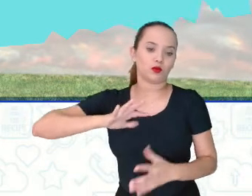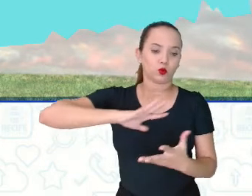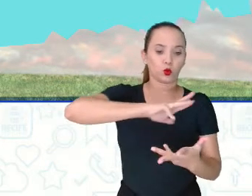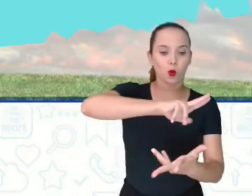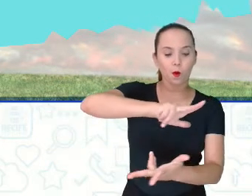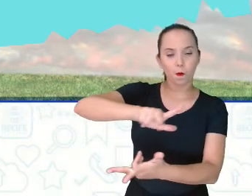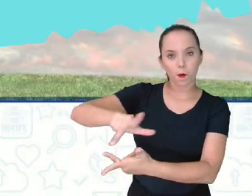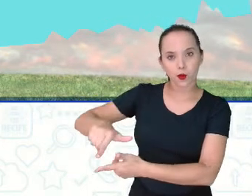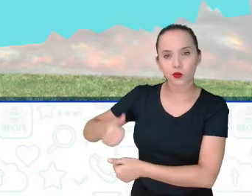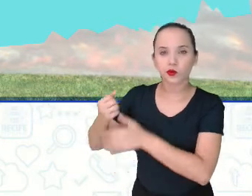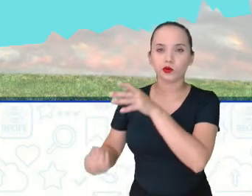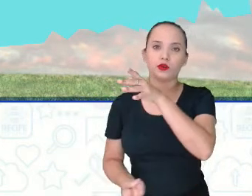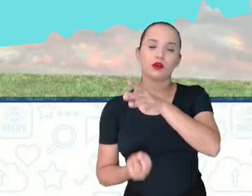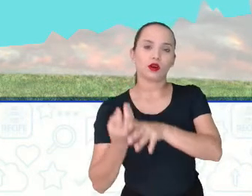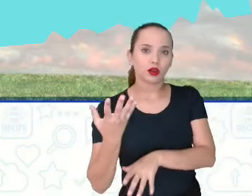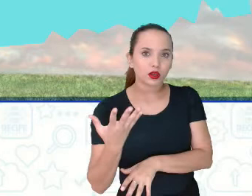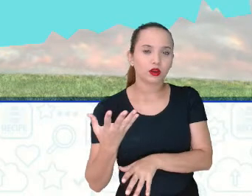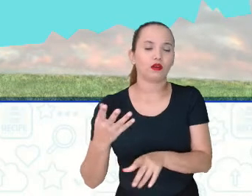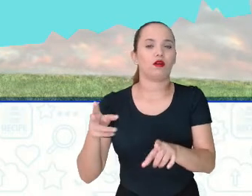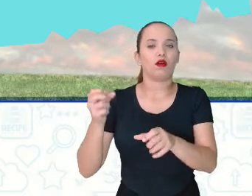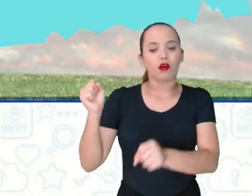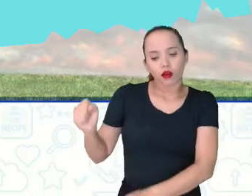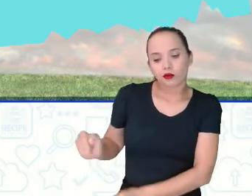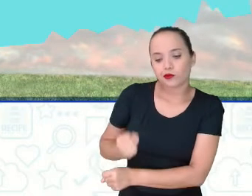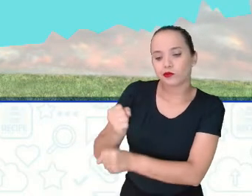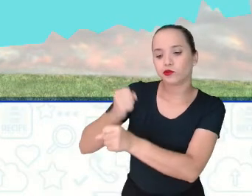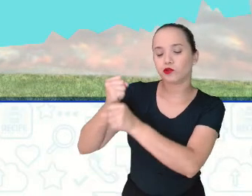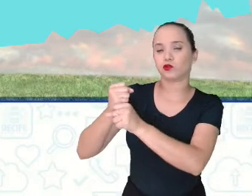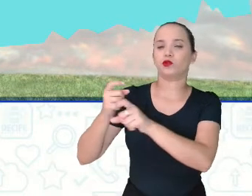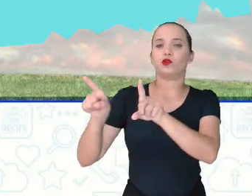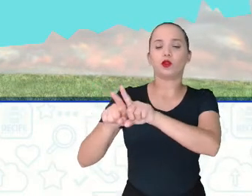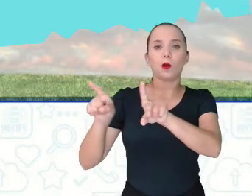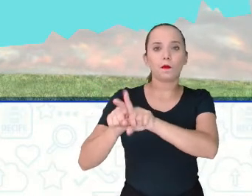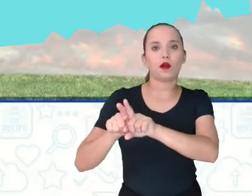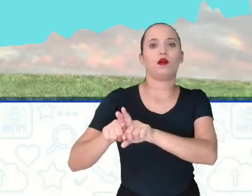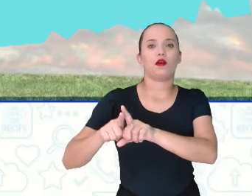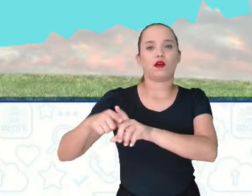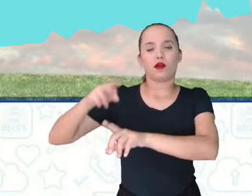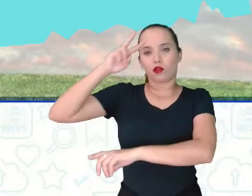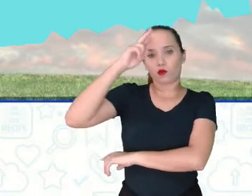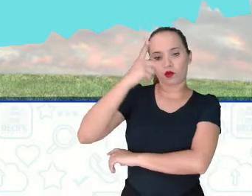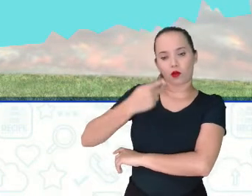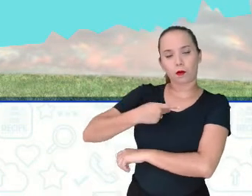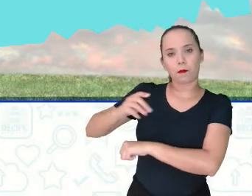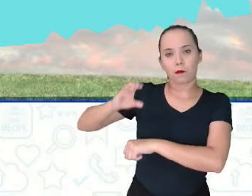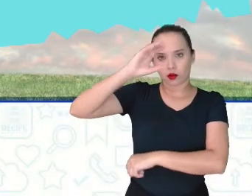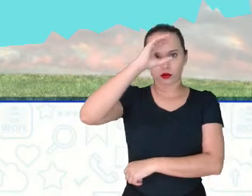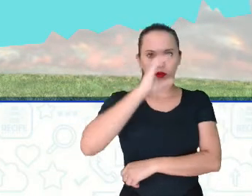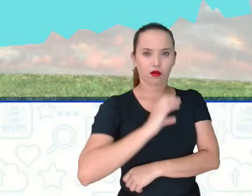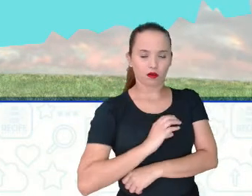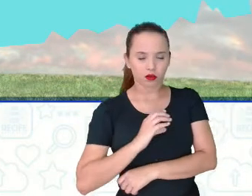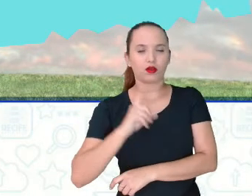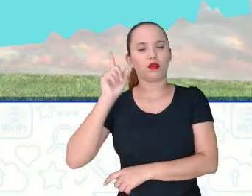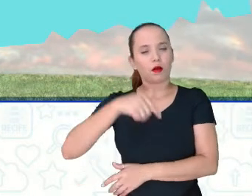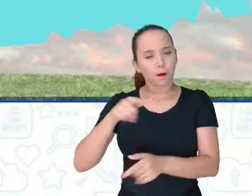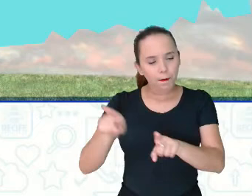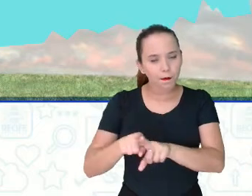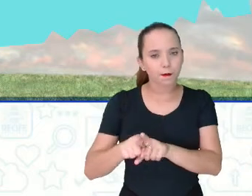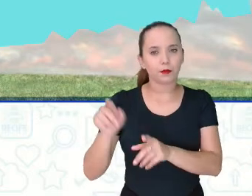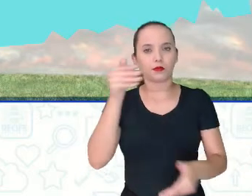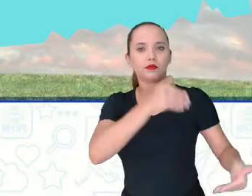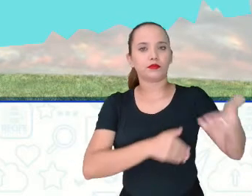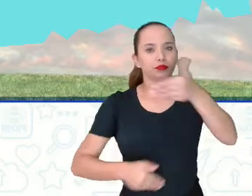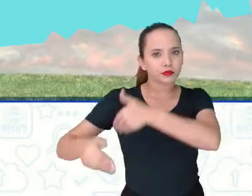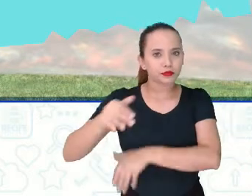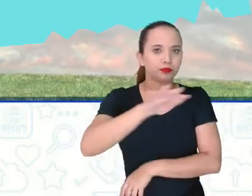mundo, de criação e construção da dignidade humana, também faz parte do